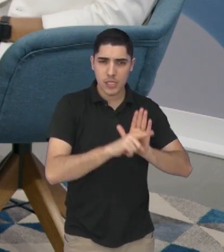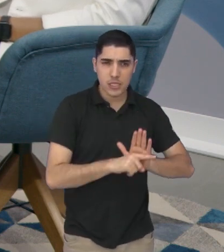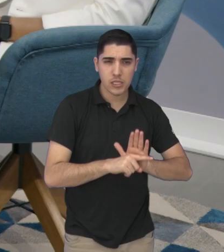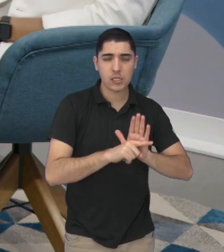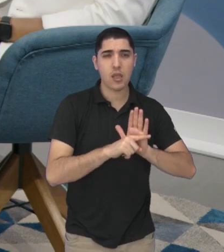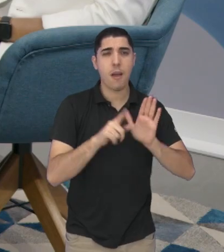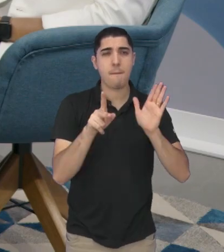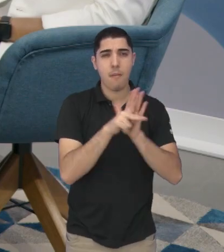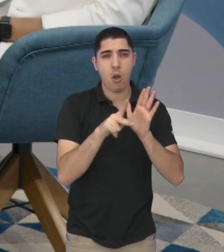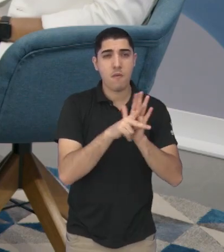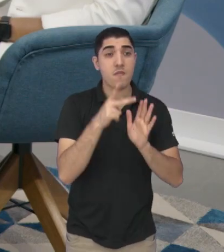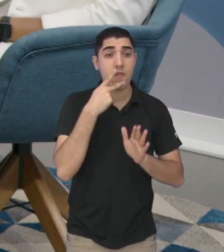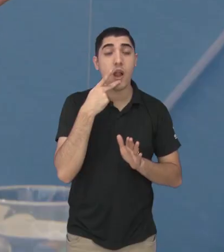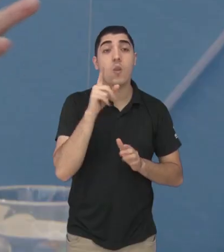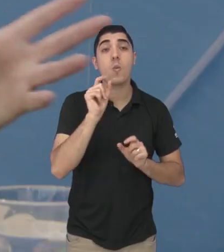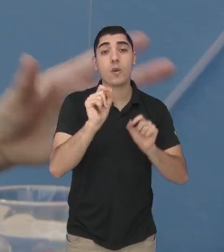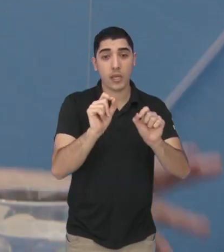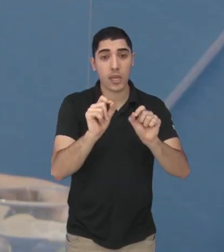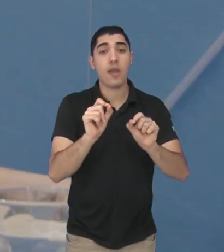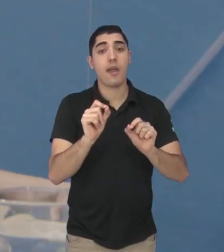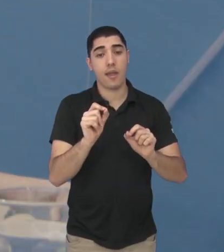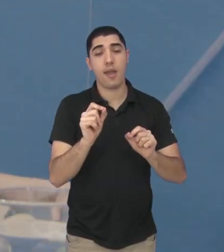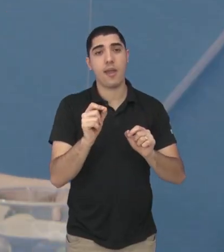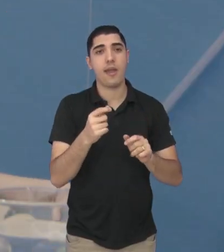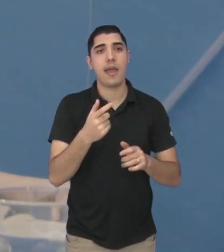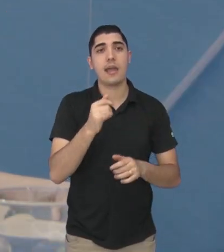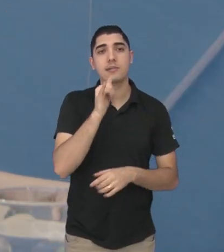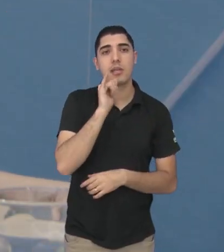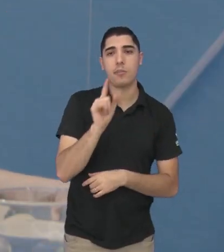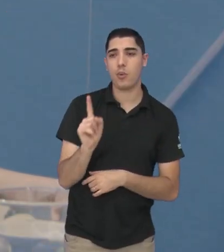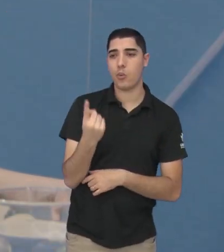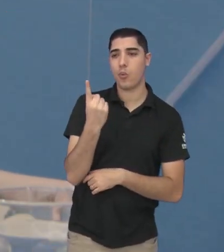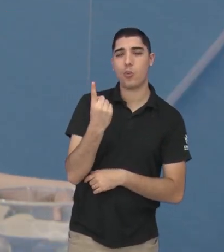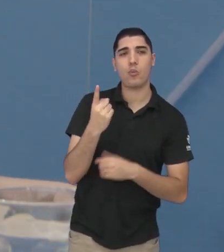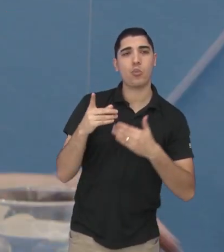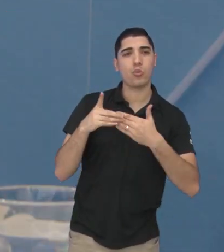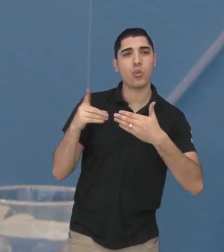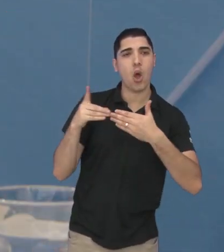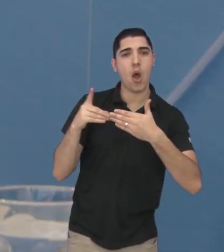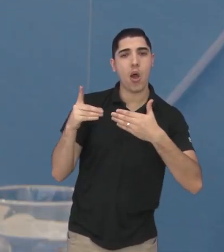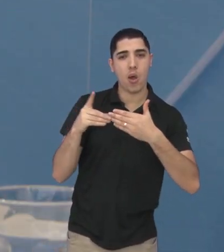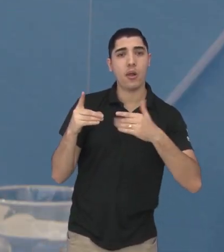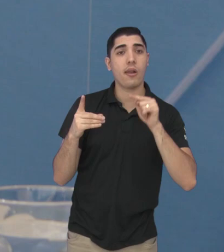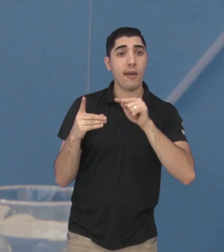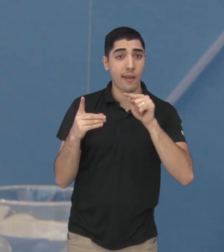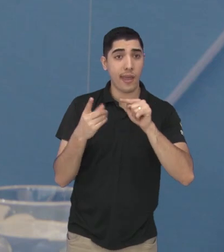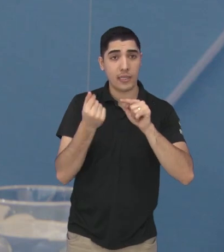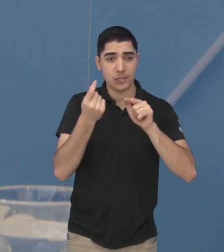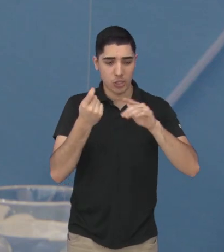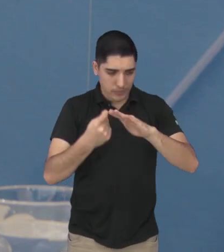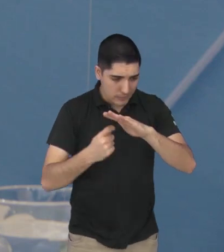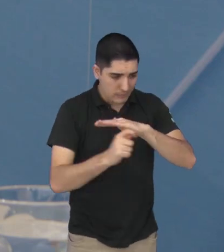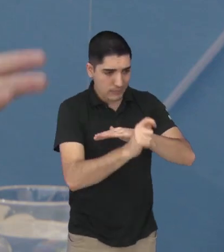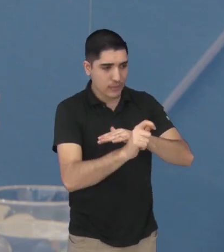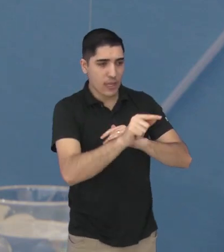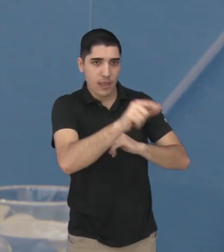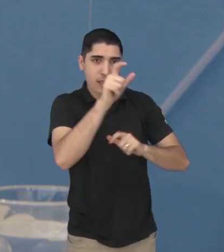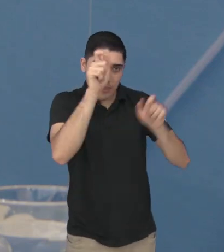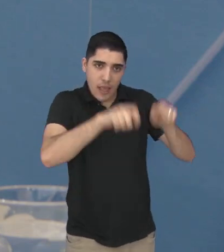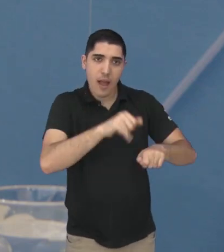que falam sobre essa economia, né, do quanto $1 investido em